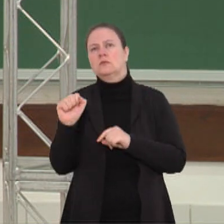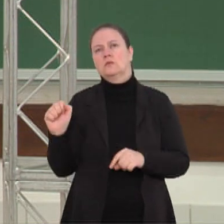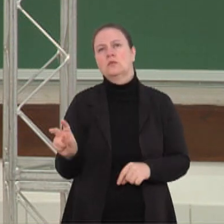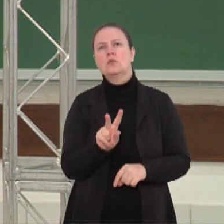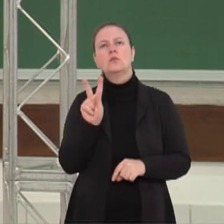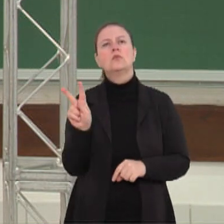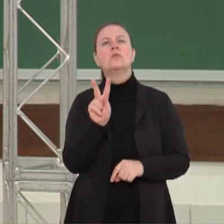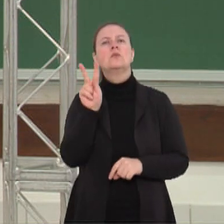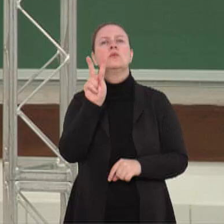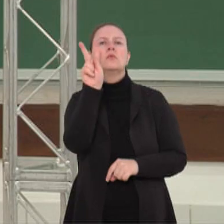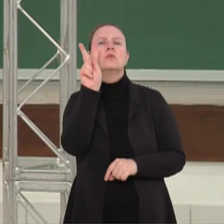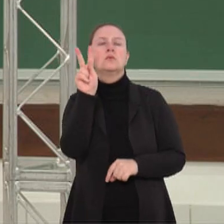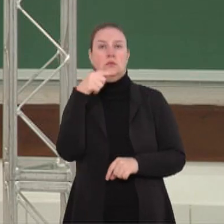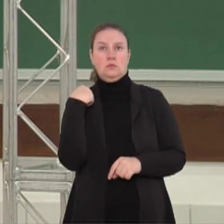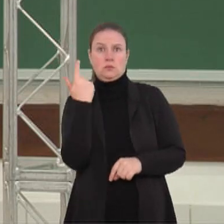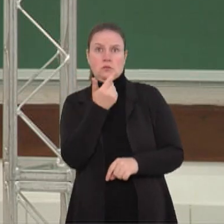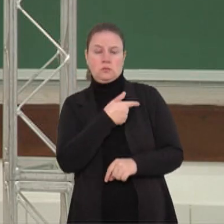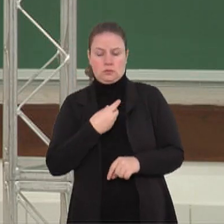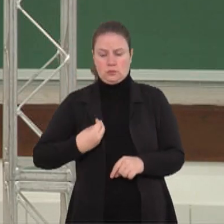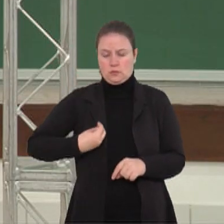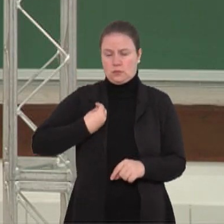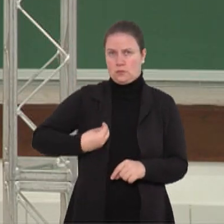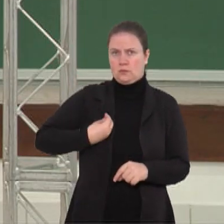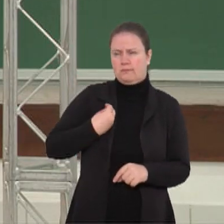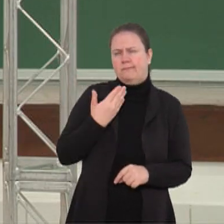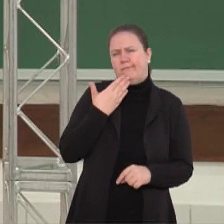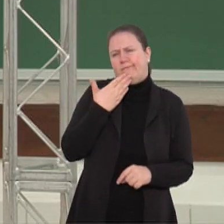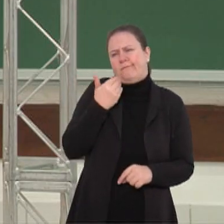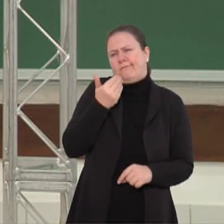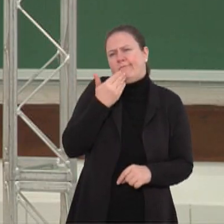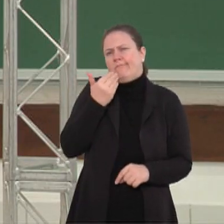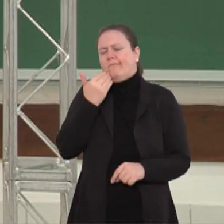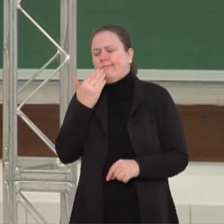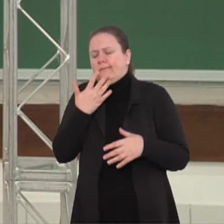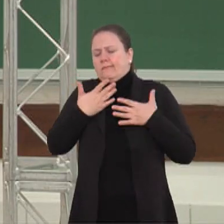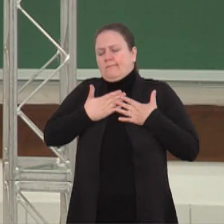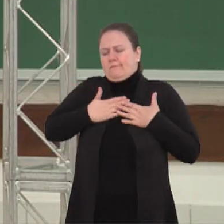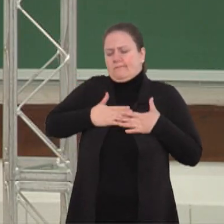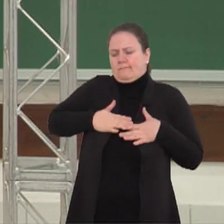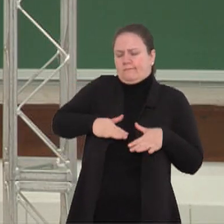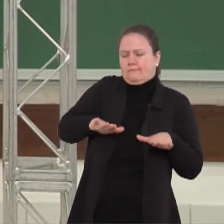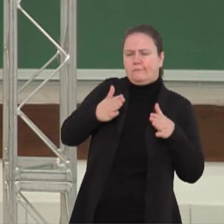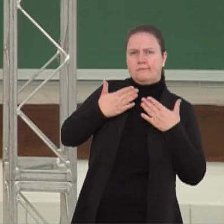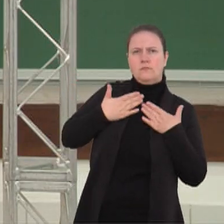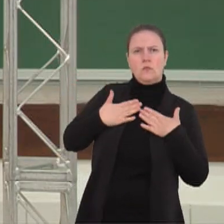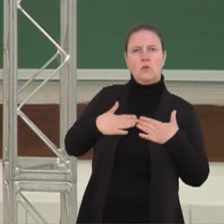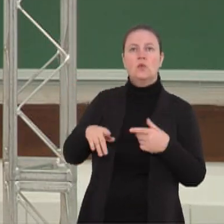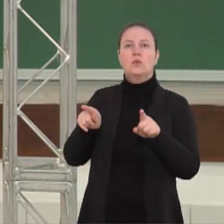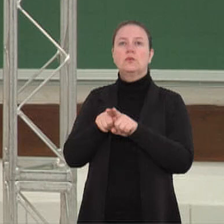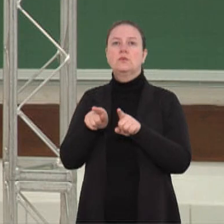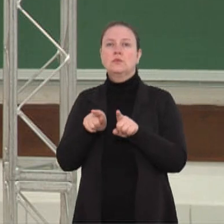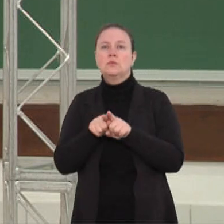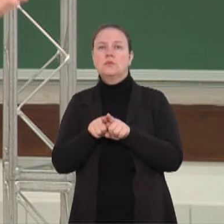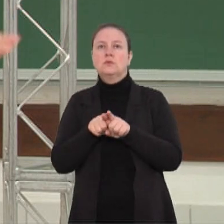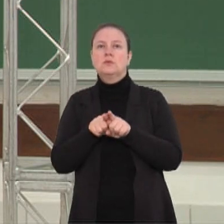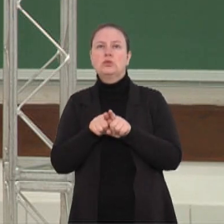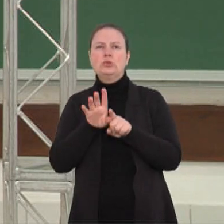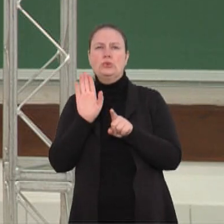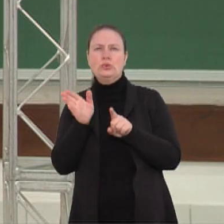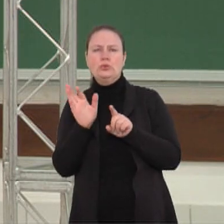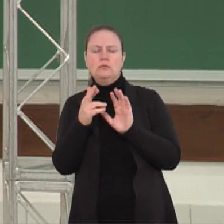poder viver com mais tranquilidade, de poder viver já com pequenos critérios